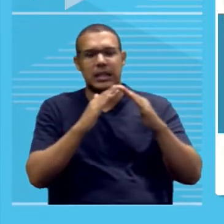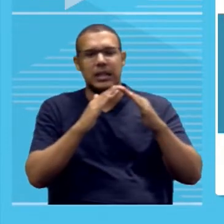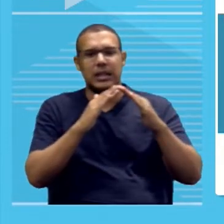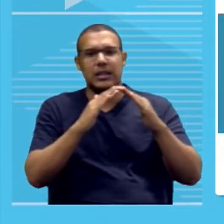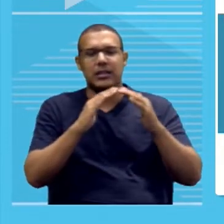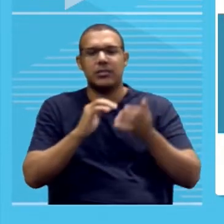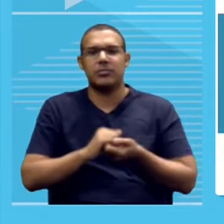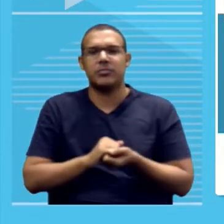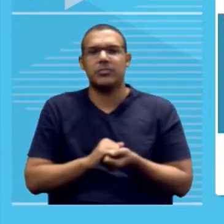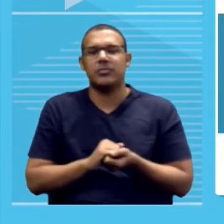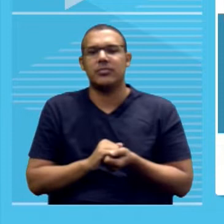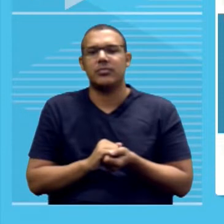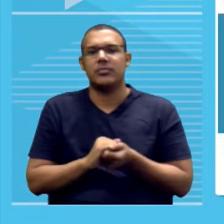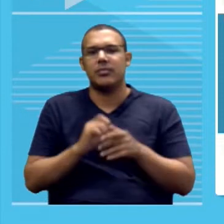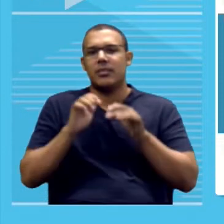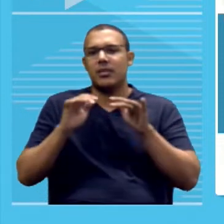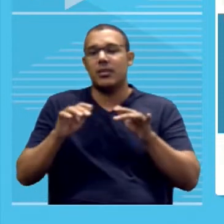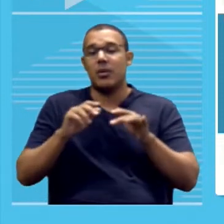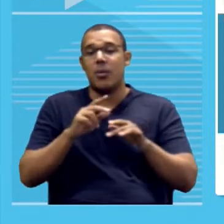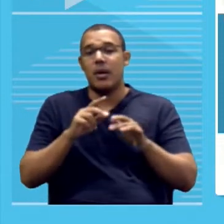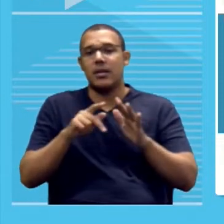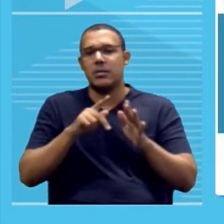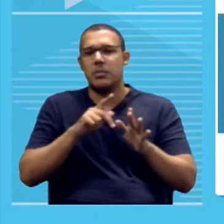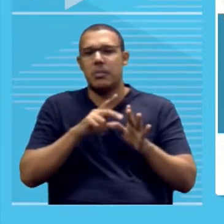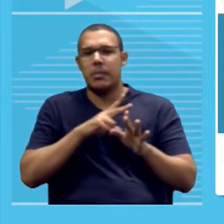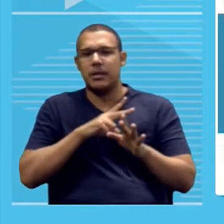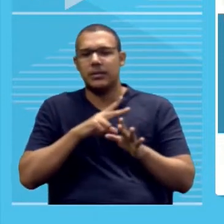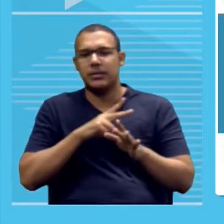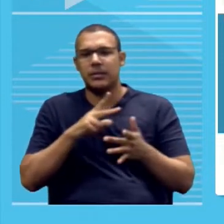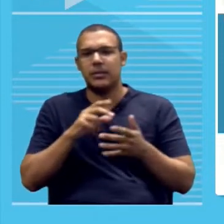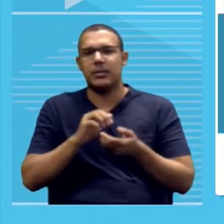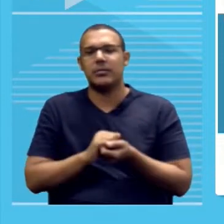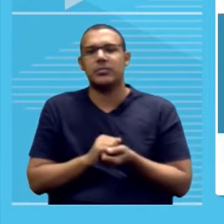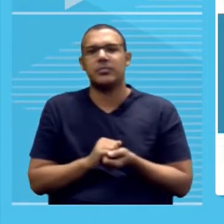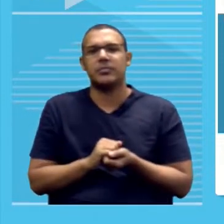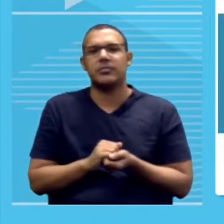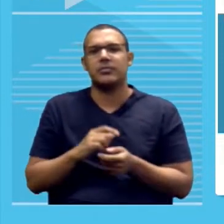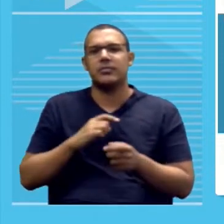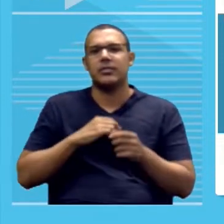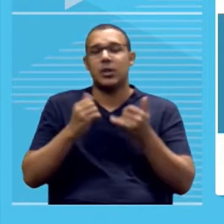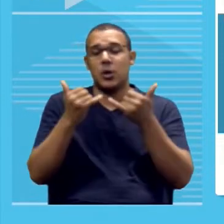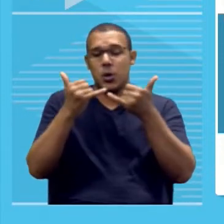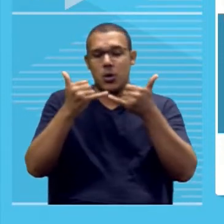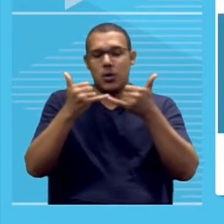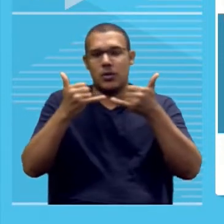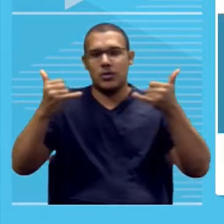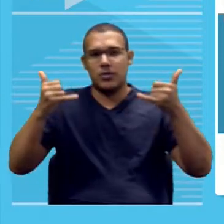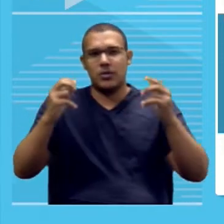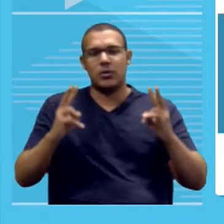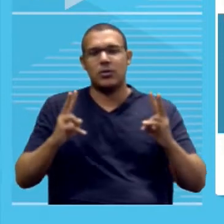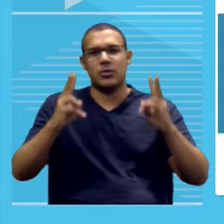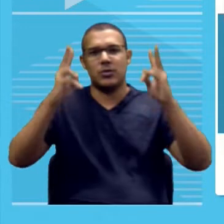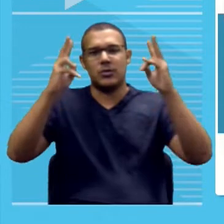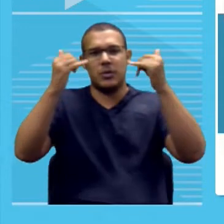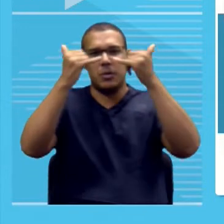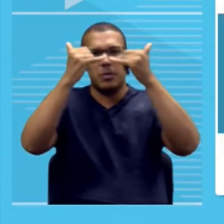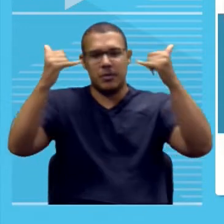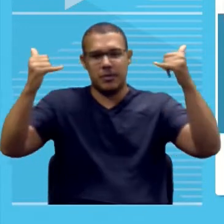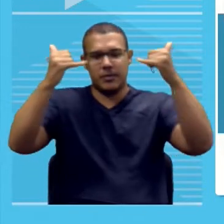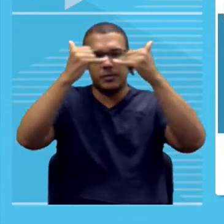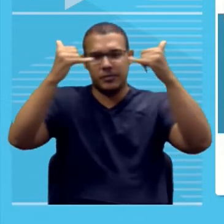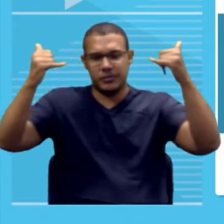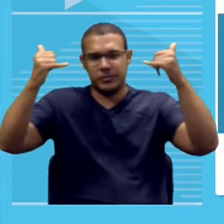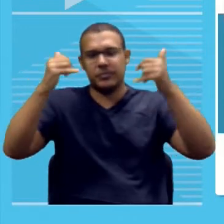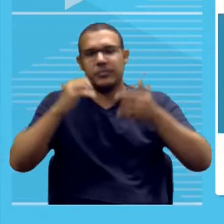tem uma distribuição particular, mas geralmente eles vêm naquelas fios dos postes vindo de uma estação